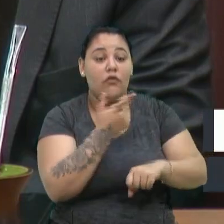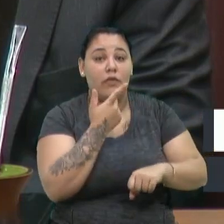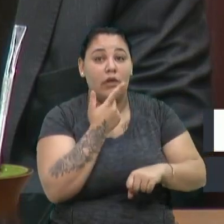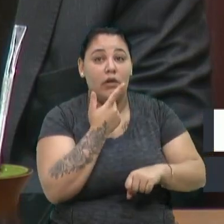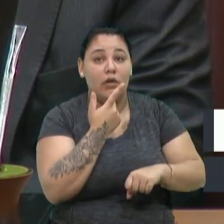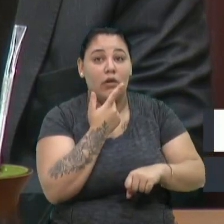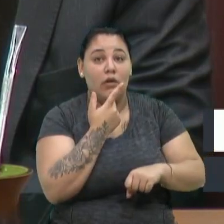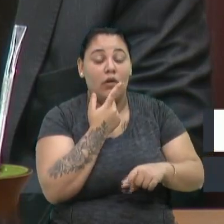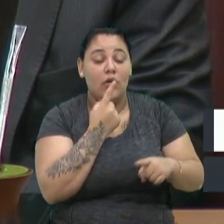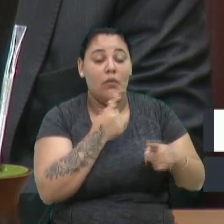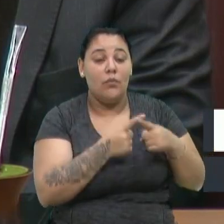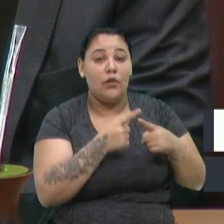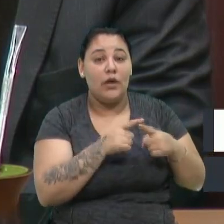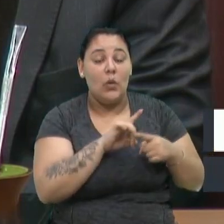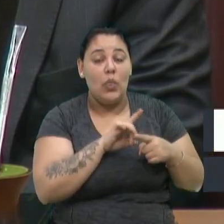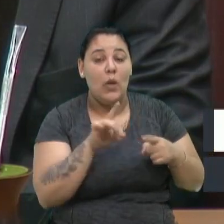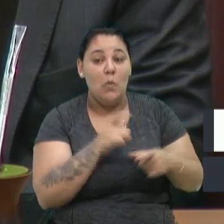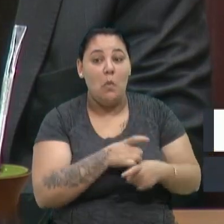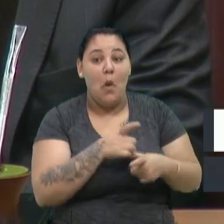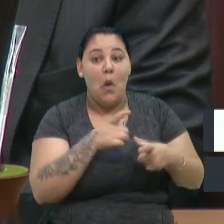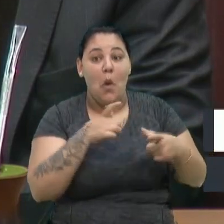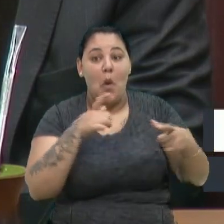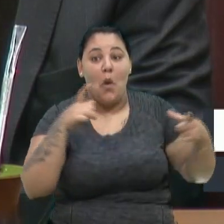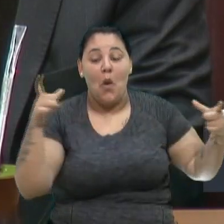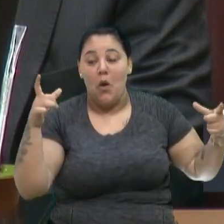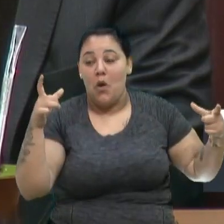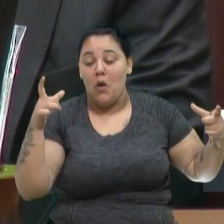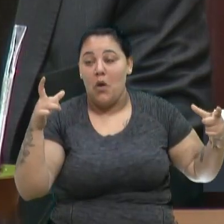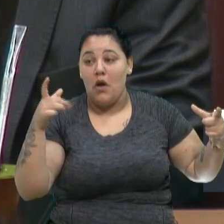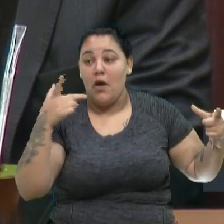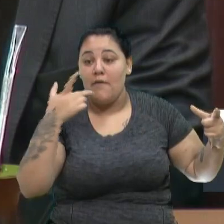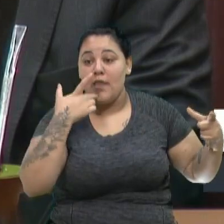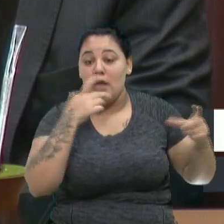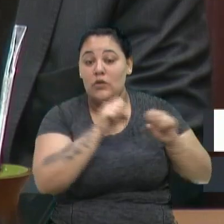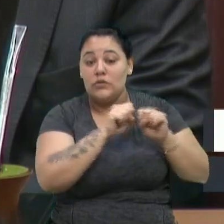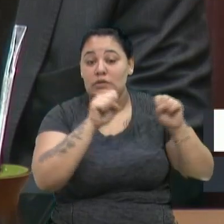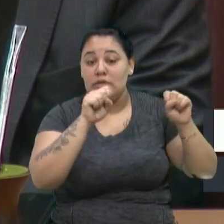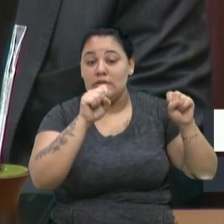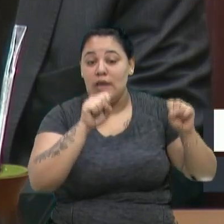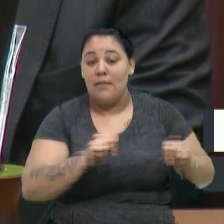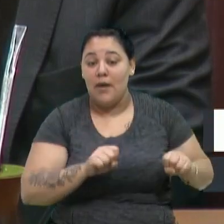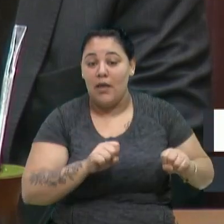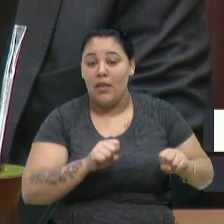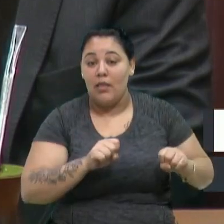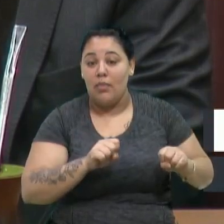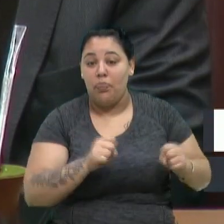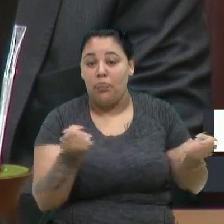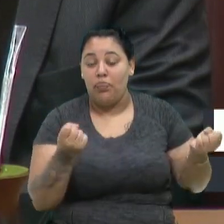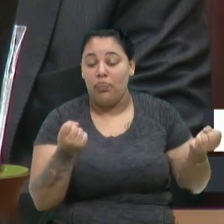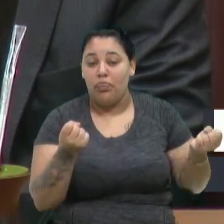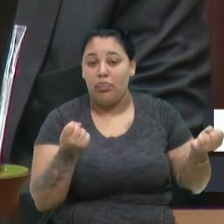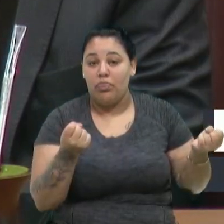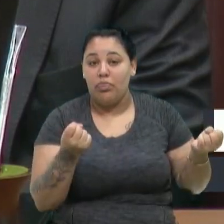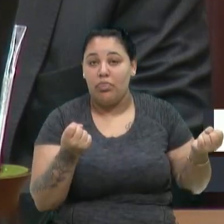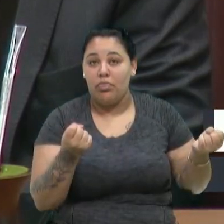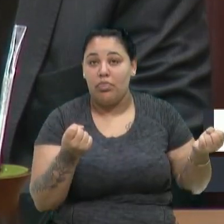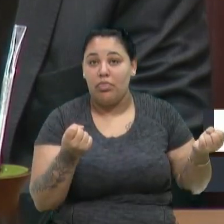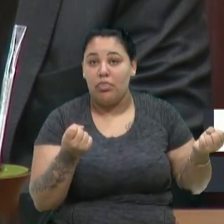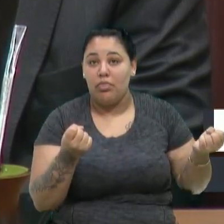não generalizei em momento nenhum. Eu disse que o sistema não funciona mais. E não que o funcionalismo não